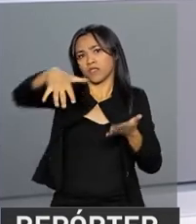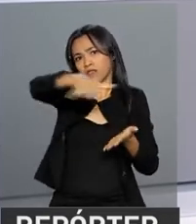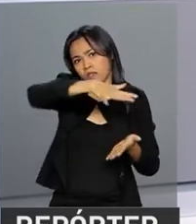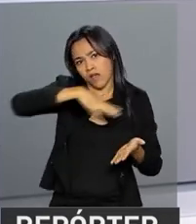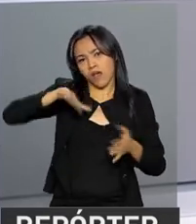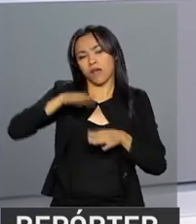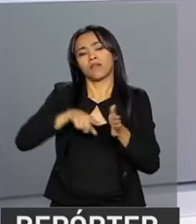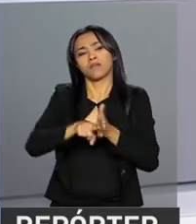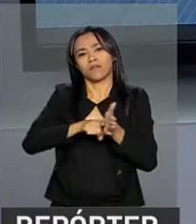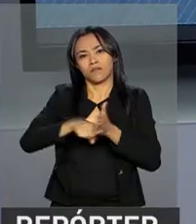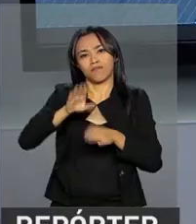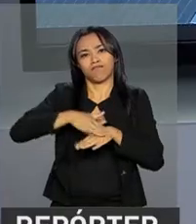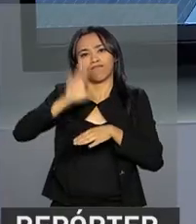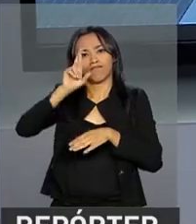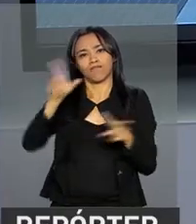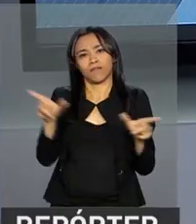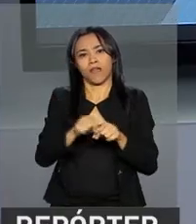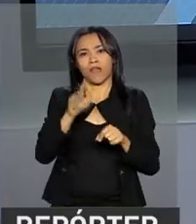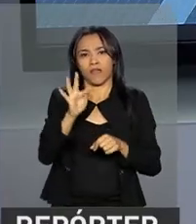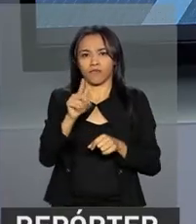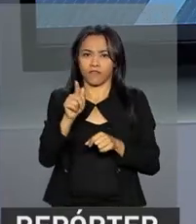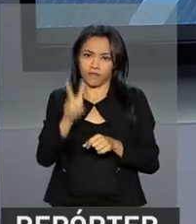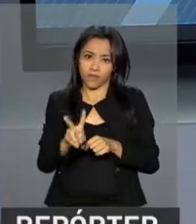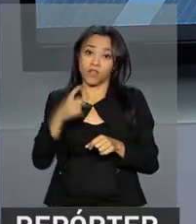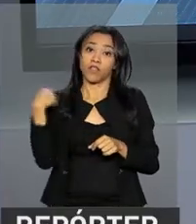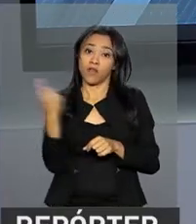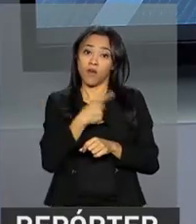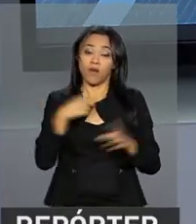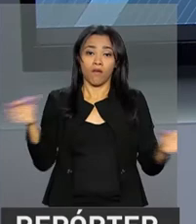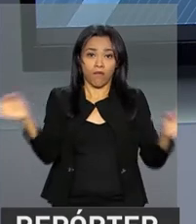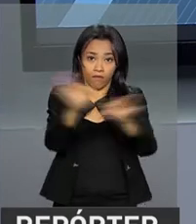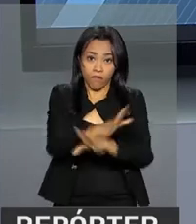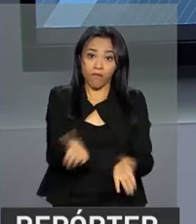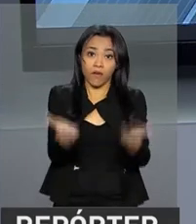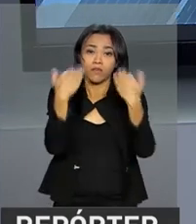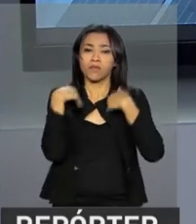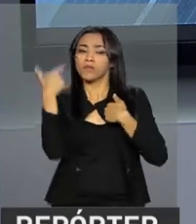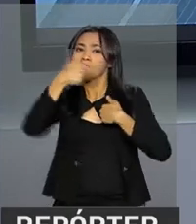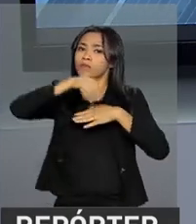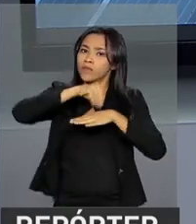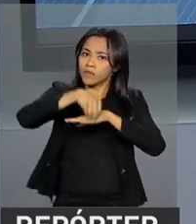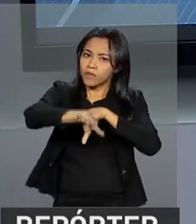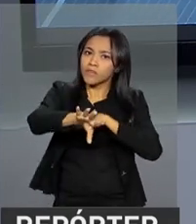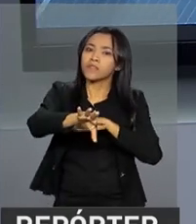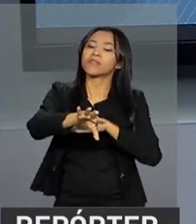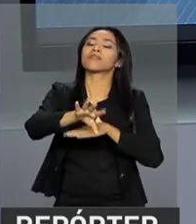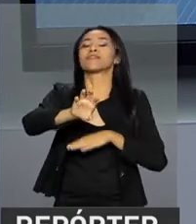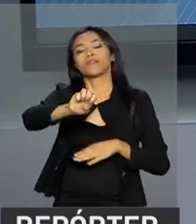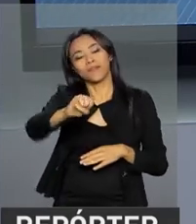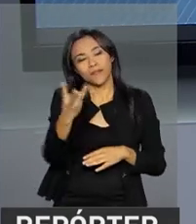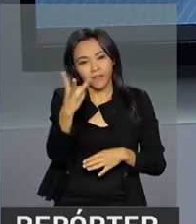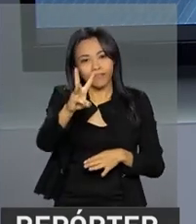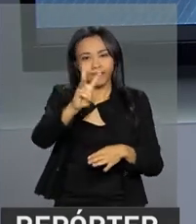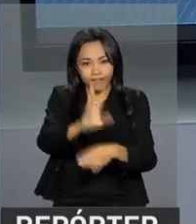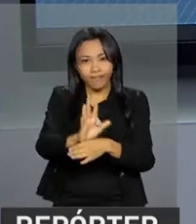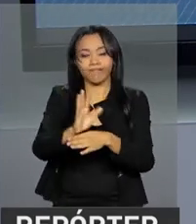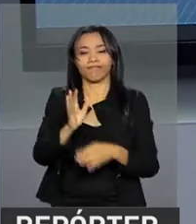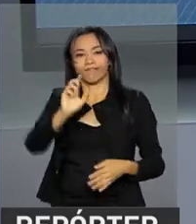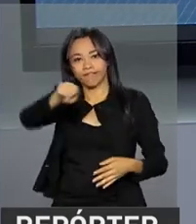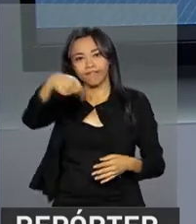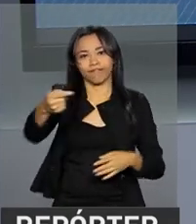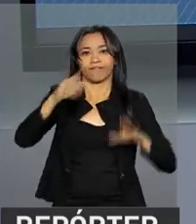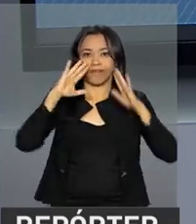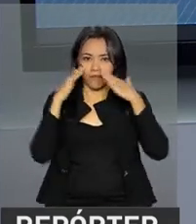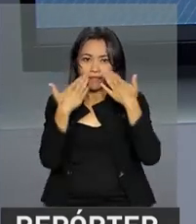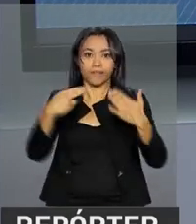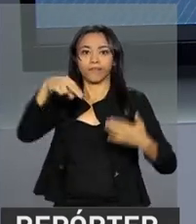segundo a fgv nós ficamos por aqui voltamos a qualquer momento com outras informações ou às três horas da tarde na próxima